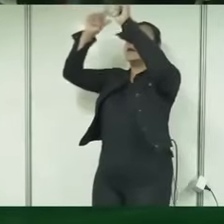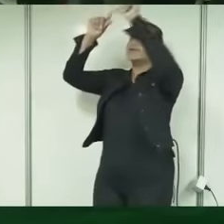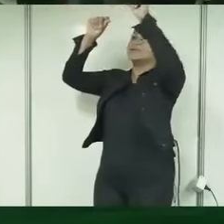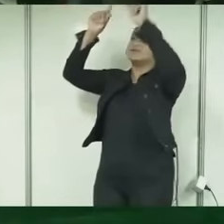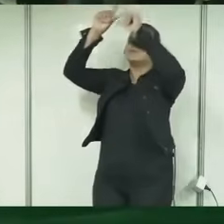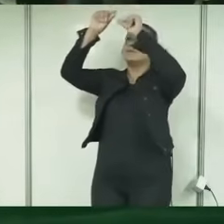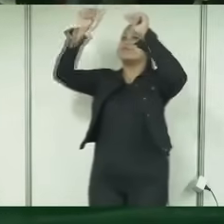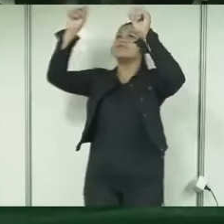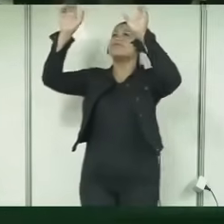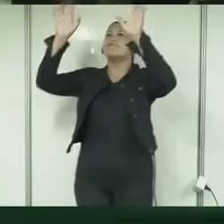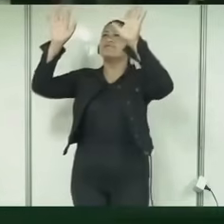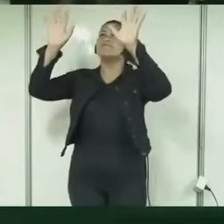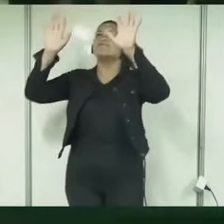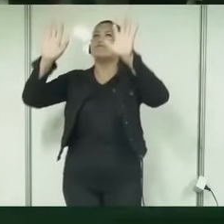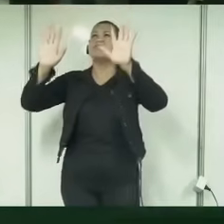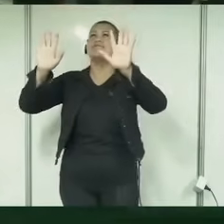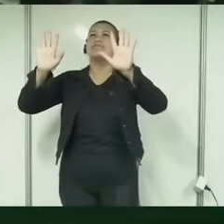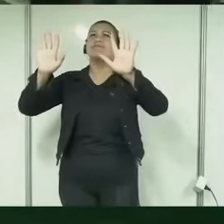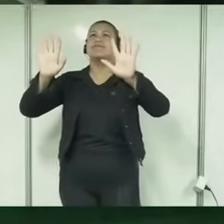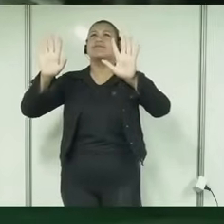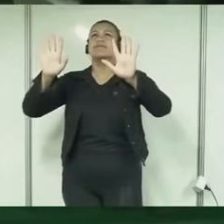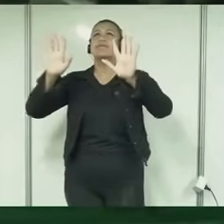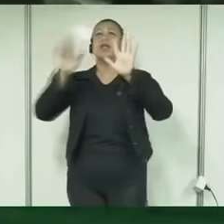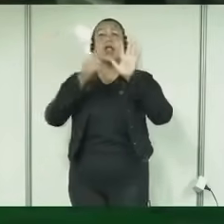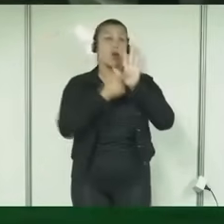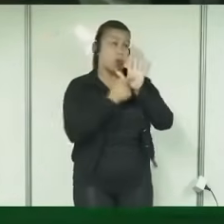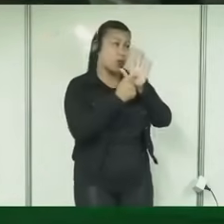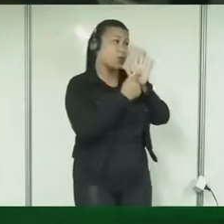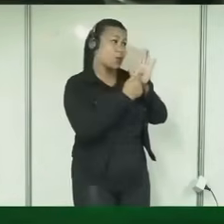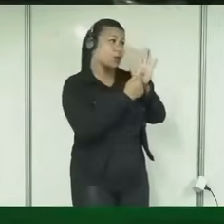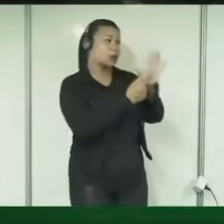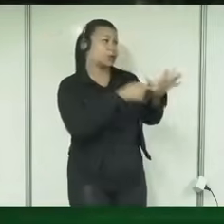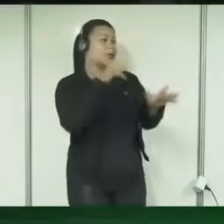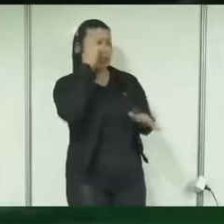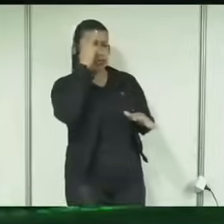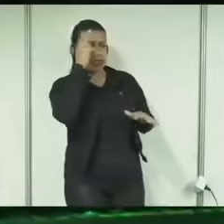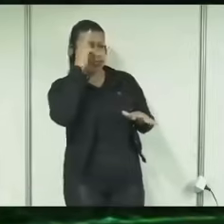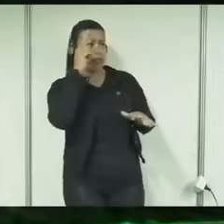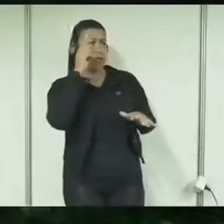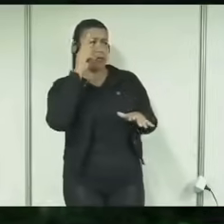eu muitas vezes mostrei pra você.